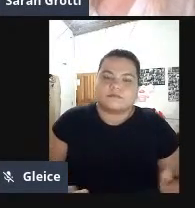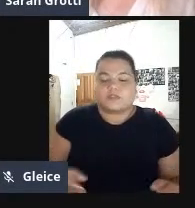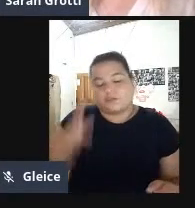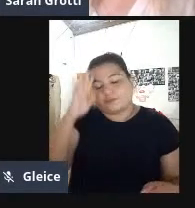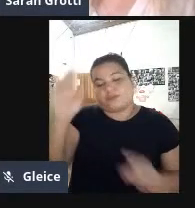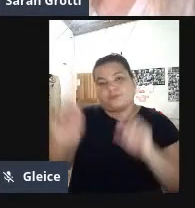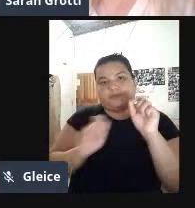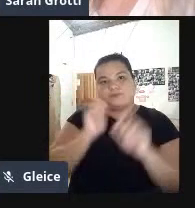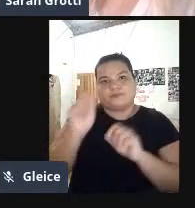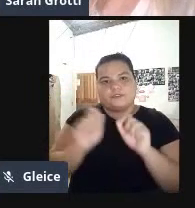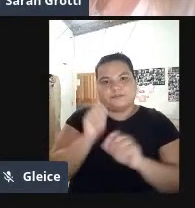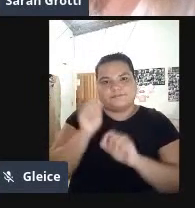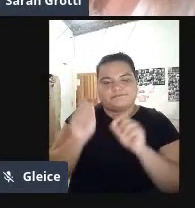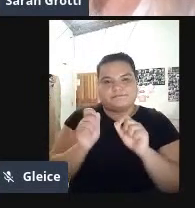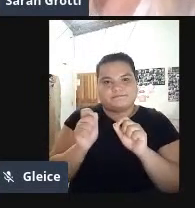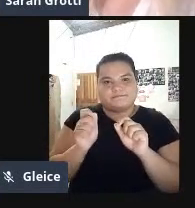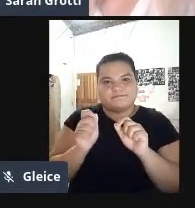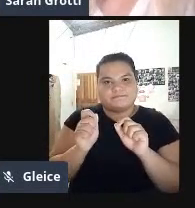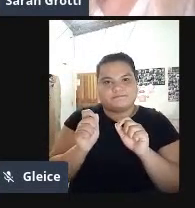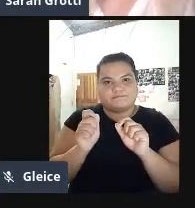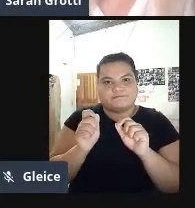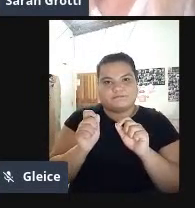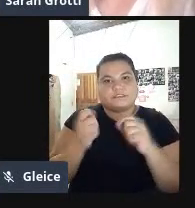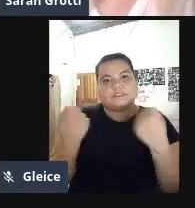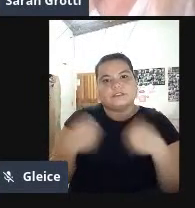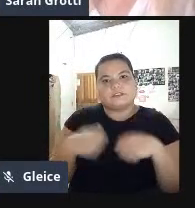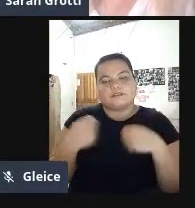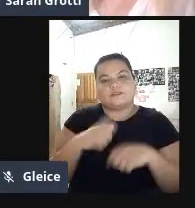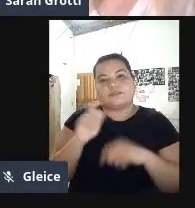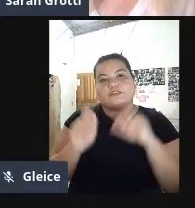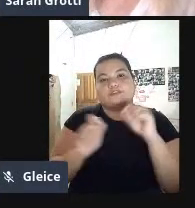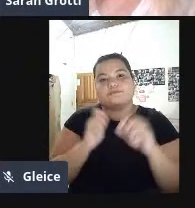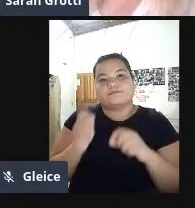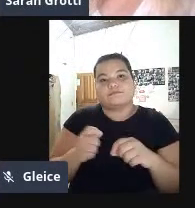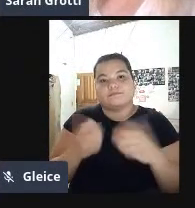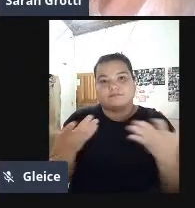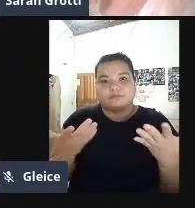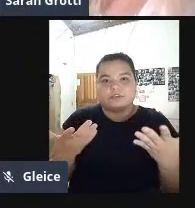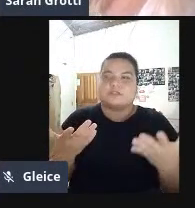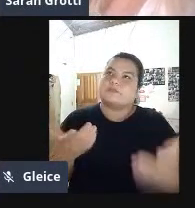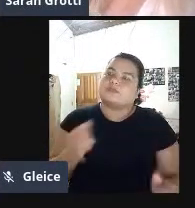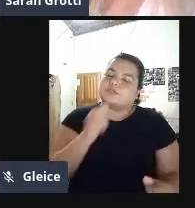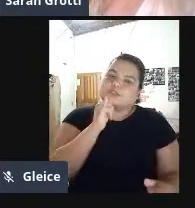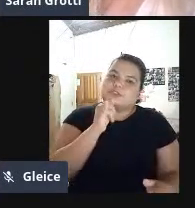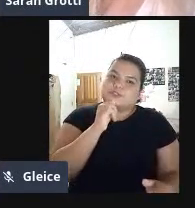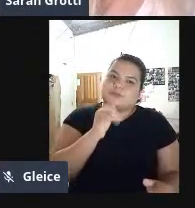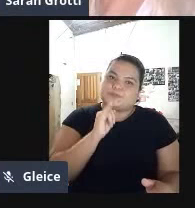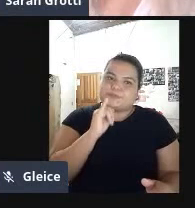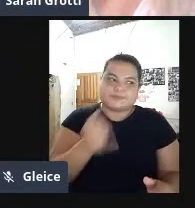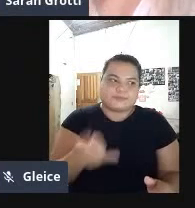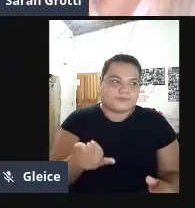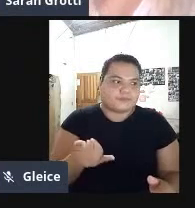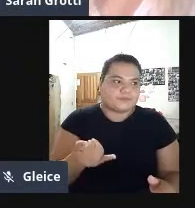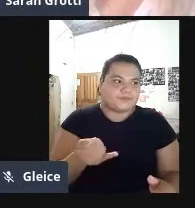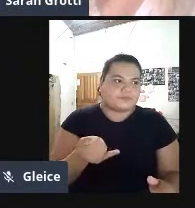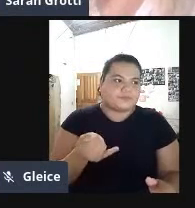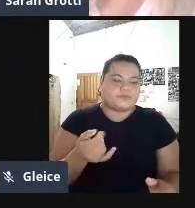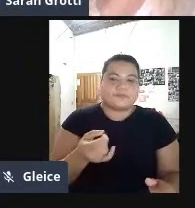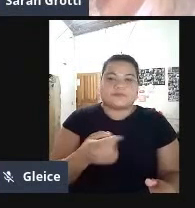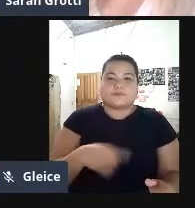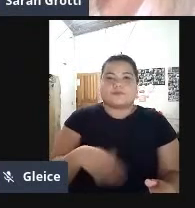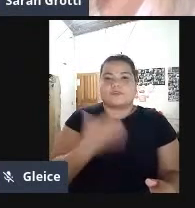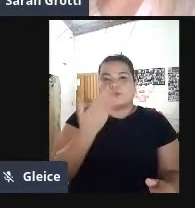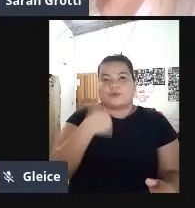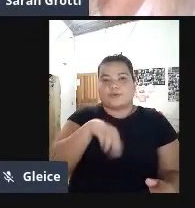a adição de uma fonte cítrica na refeição. E eu costumo dizer, né, no almoço, coloca aí uma